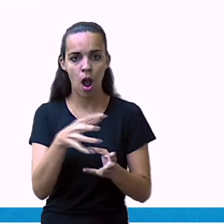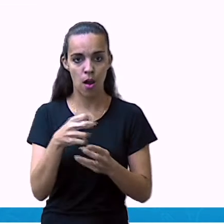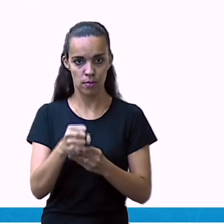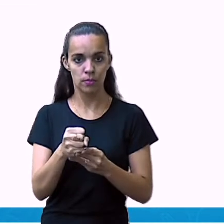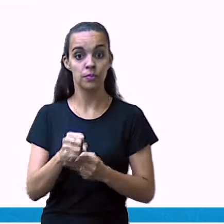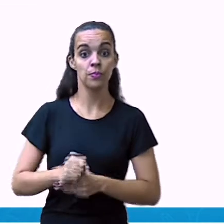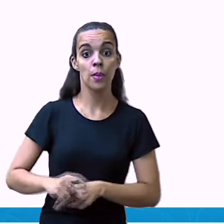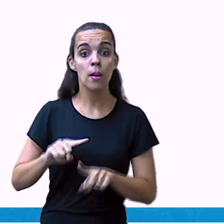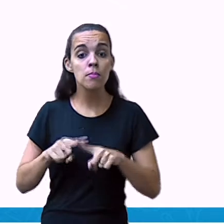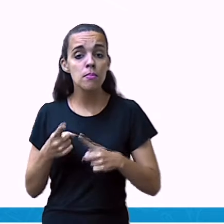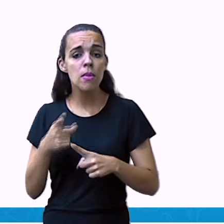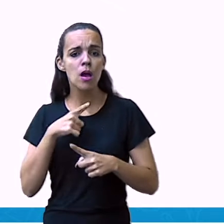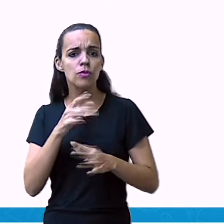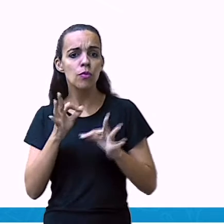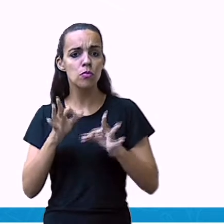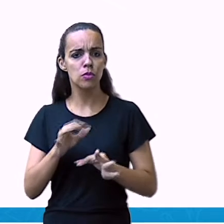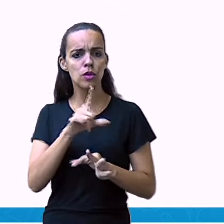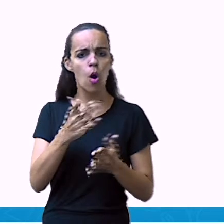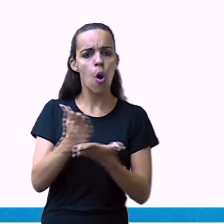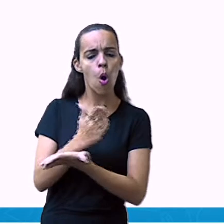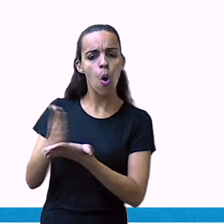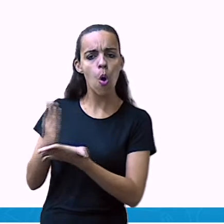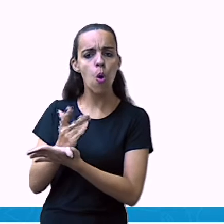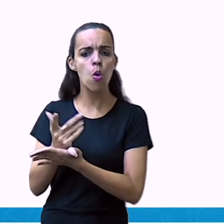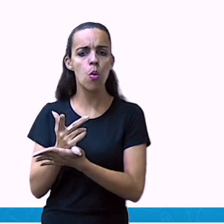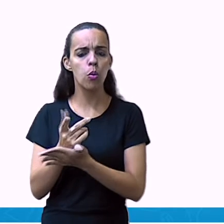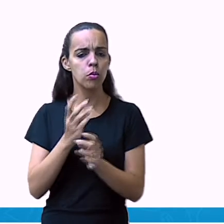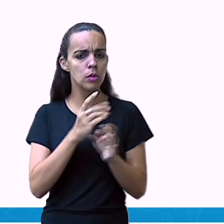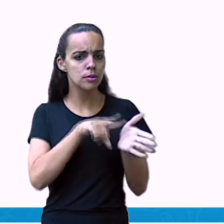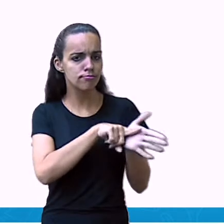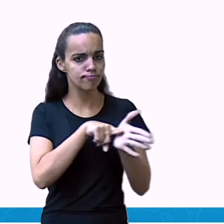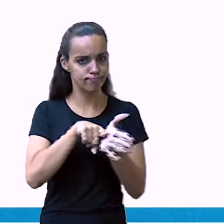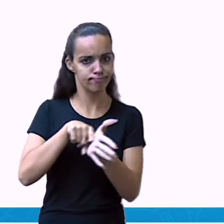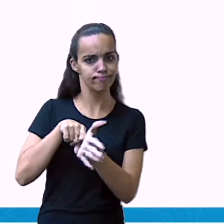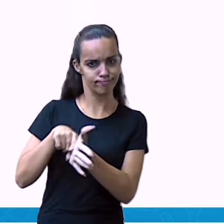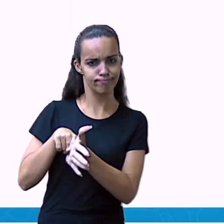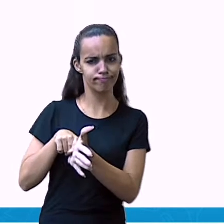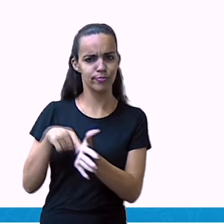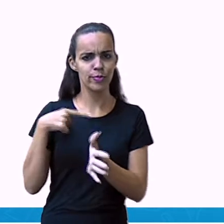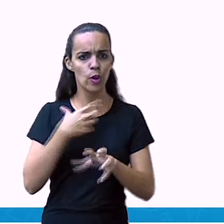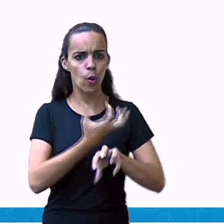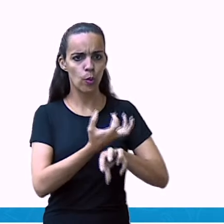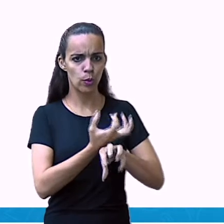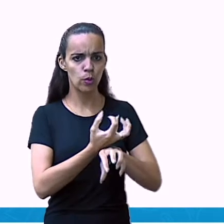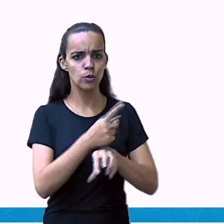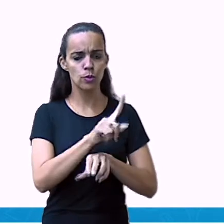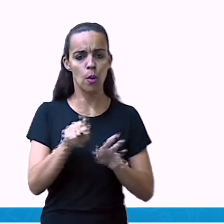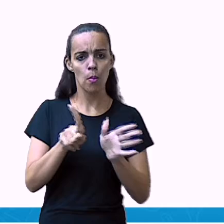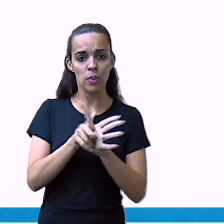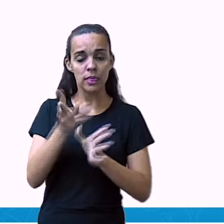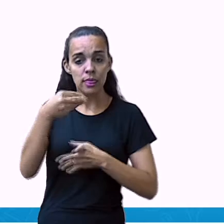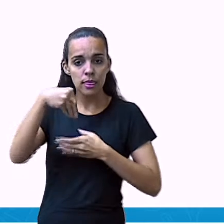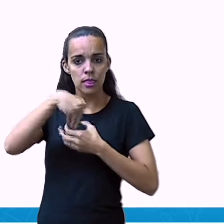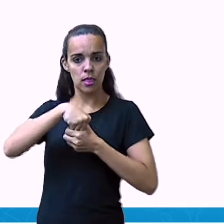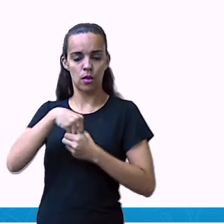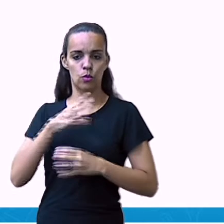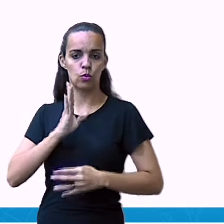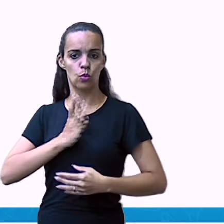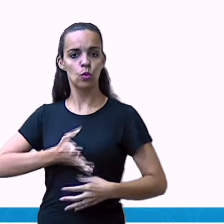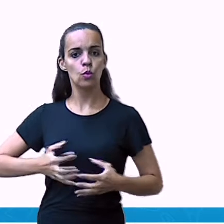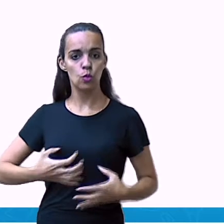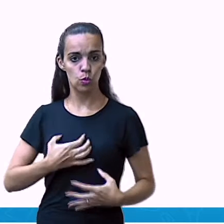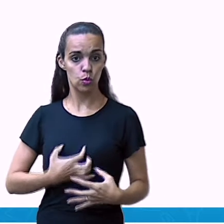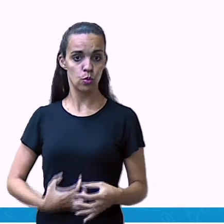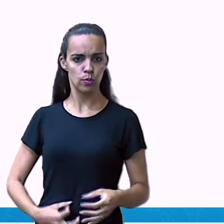como confirmam os exames feitos no conteúdo do seu estômago, restos